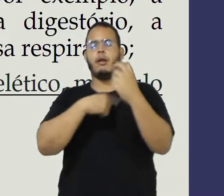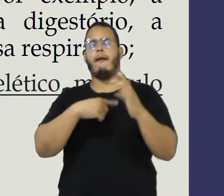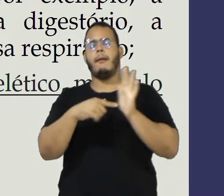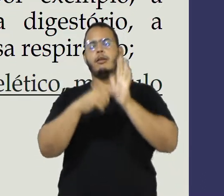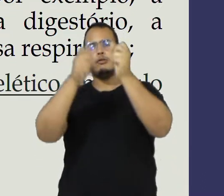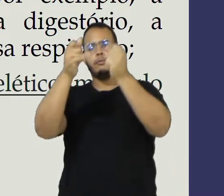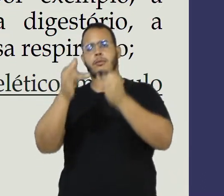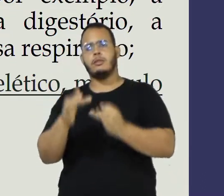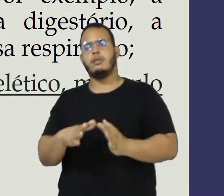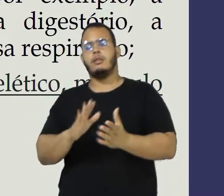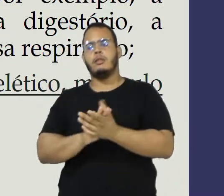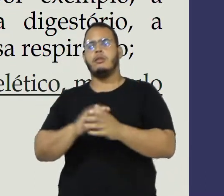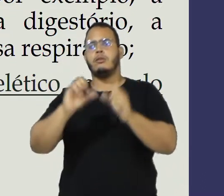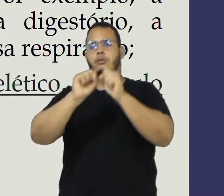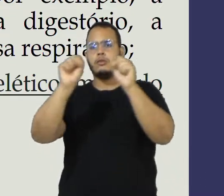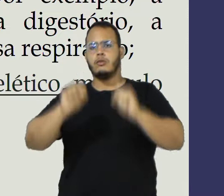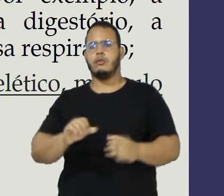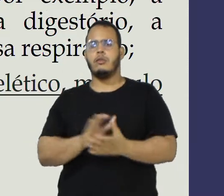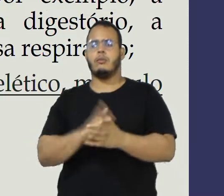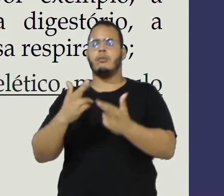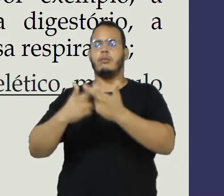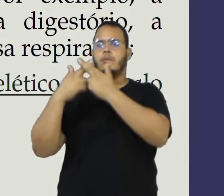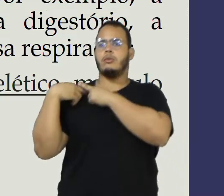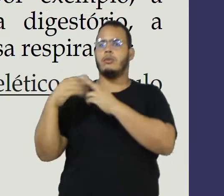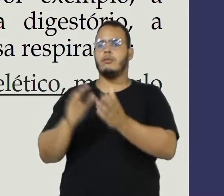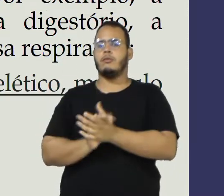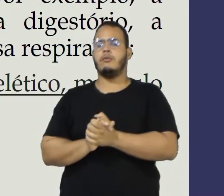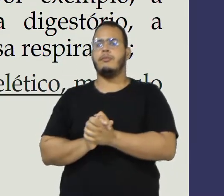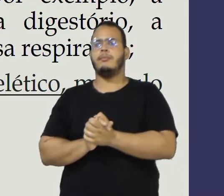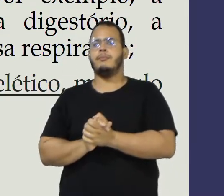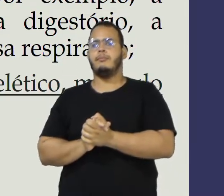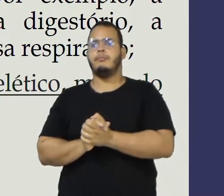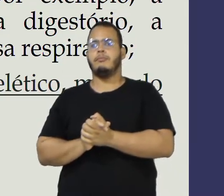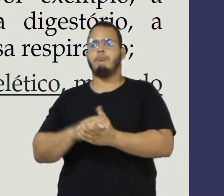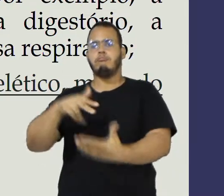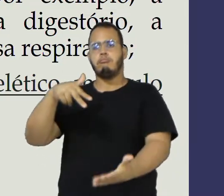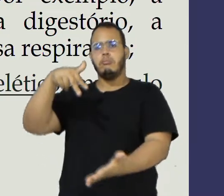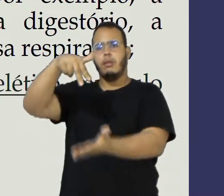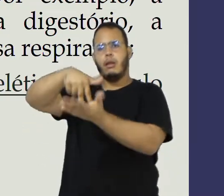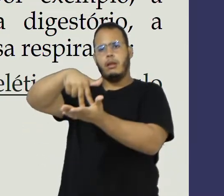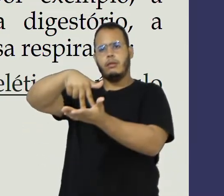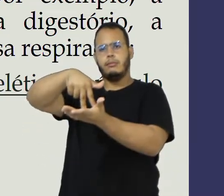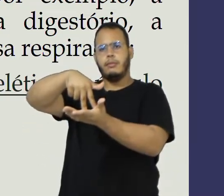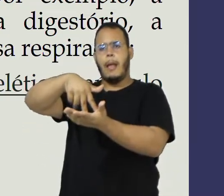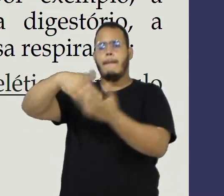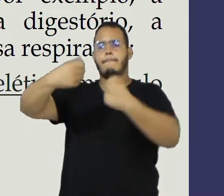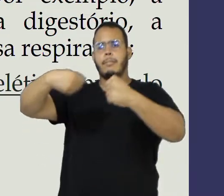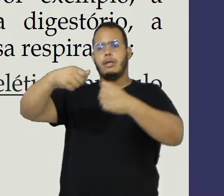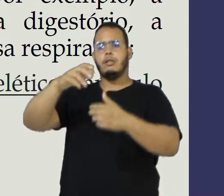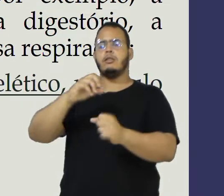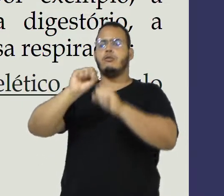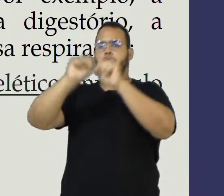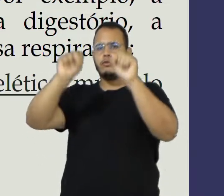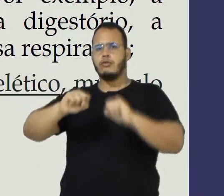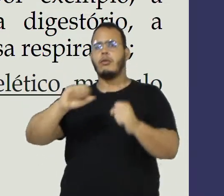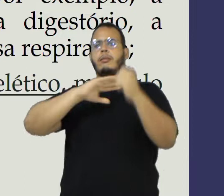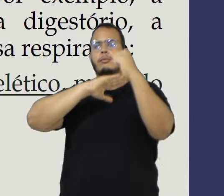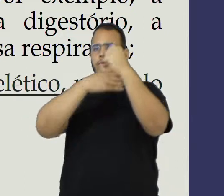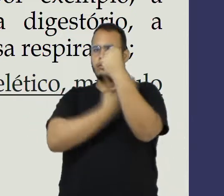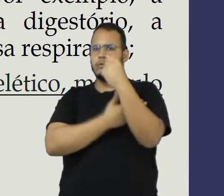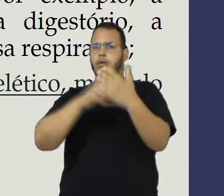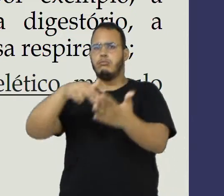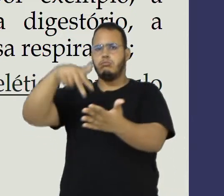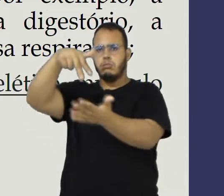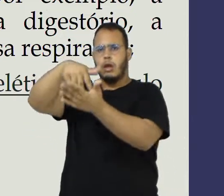que é responsável pela estabilidade corporal. Ou seja, para eu estar aqui em pé, eu preciso desse sistema muscular, certo? E